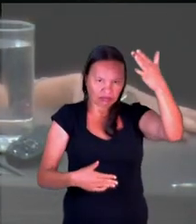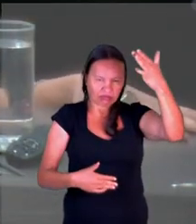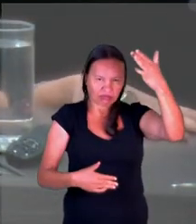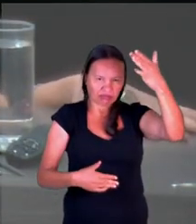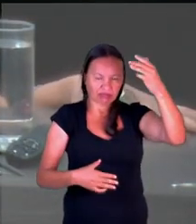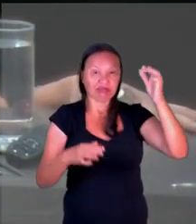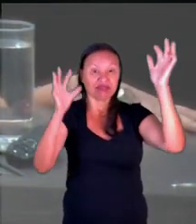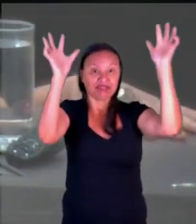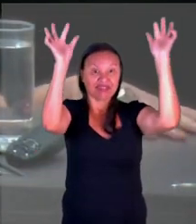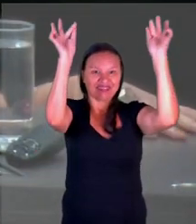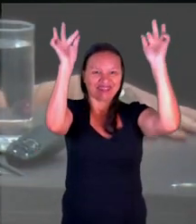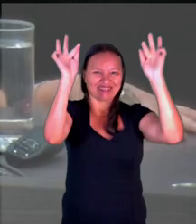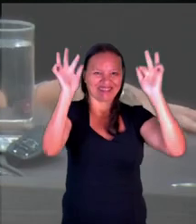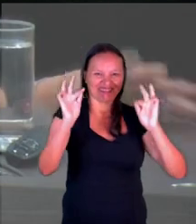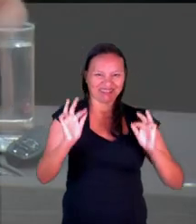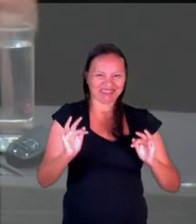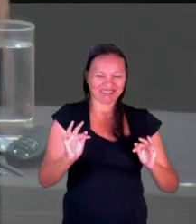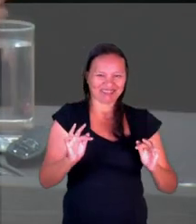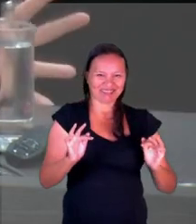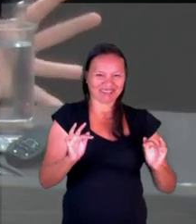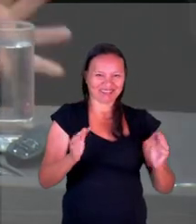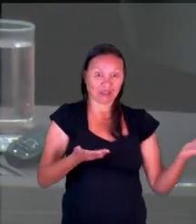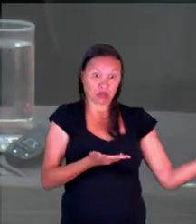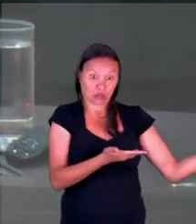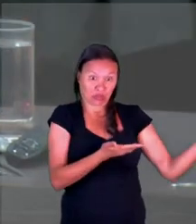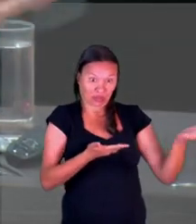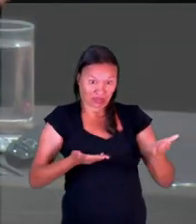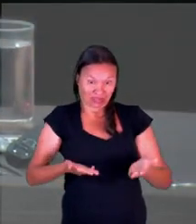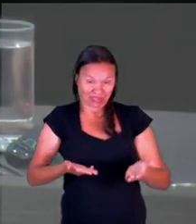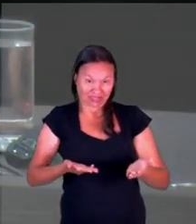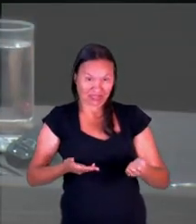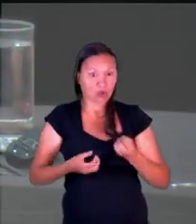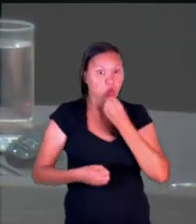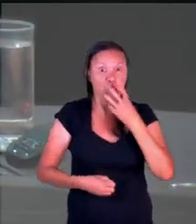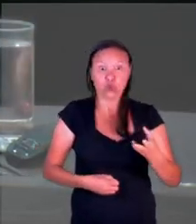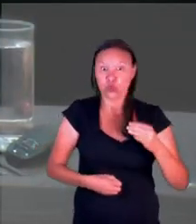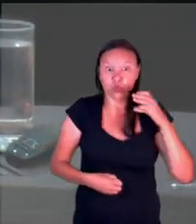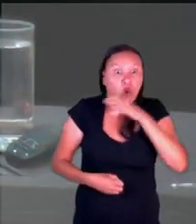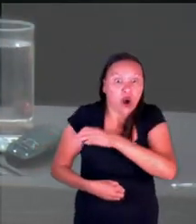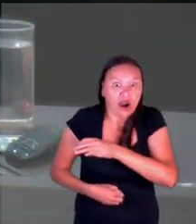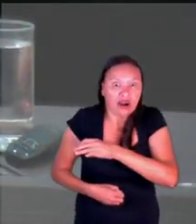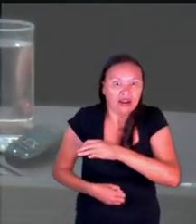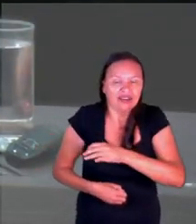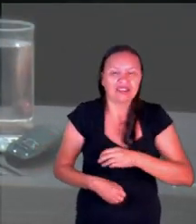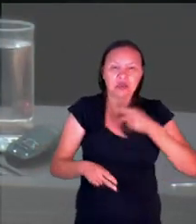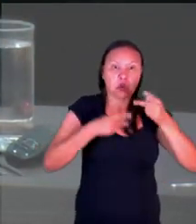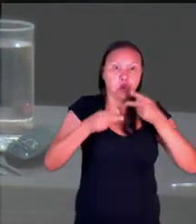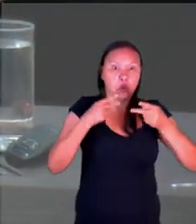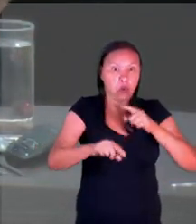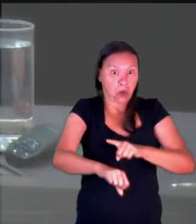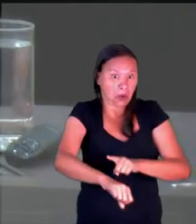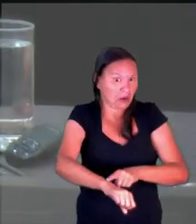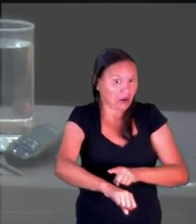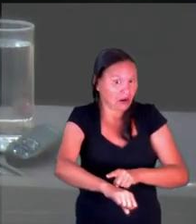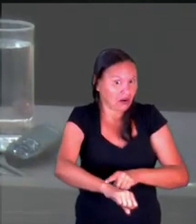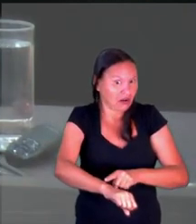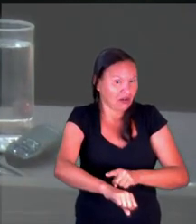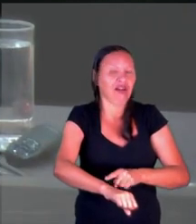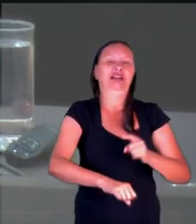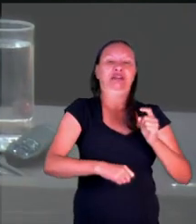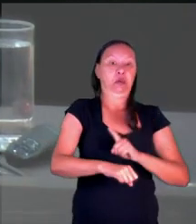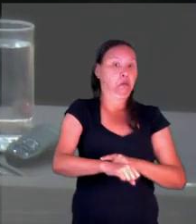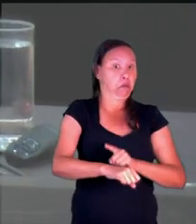feliz também de participar desculpa falar correndo não sou muito boa assim para falar no contempo o cronômetro